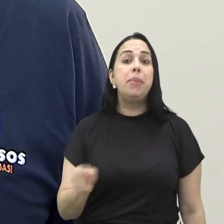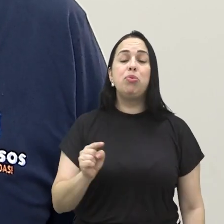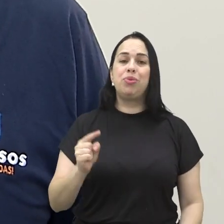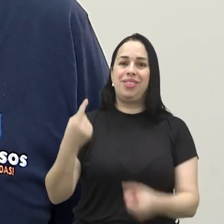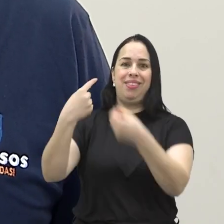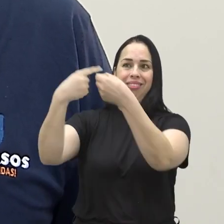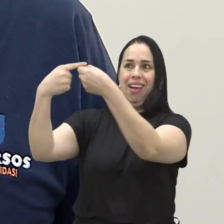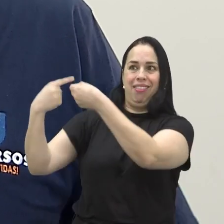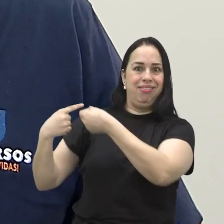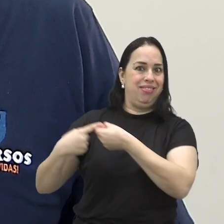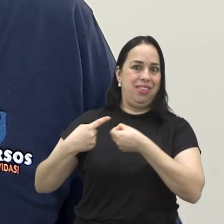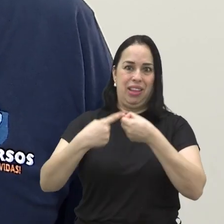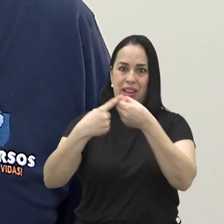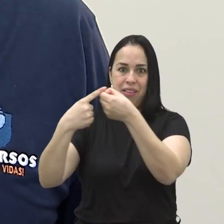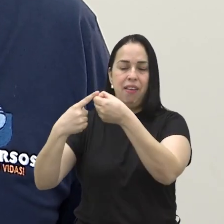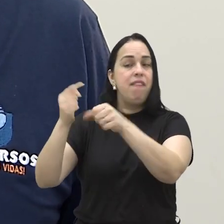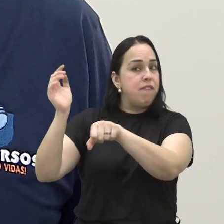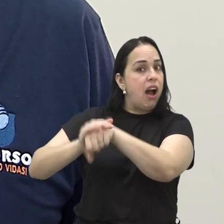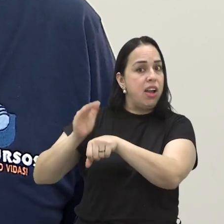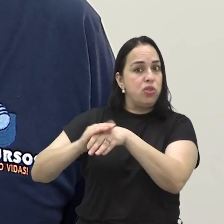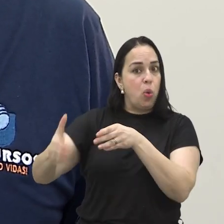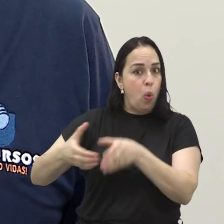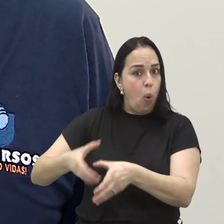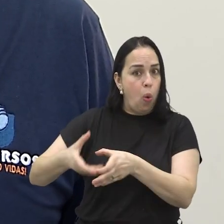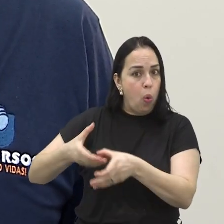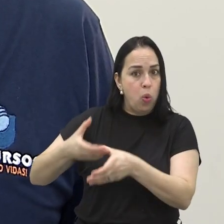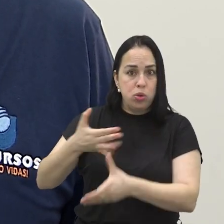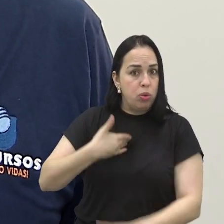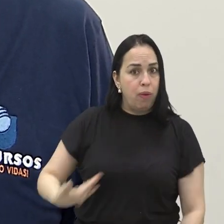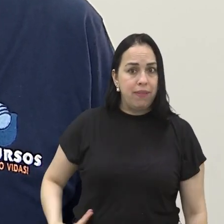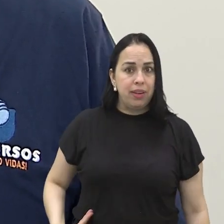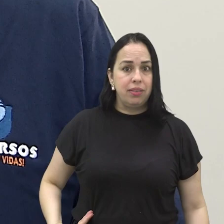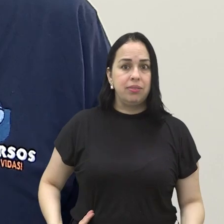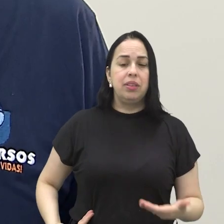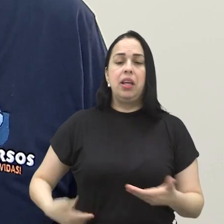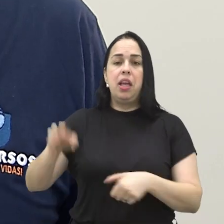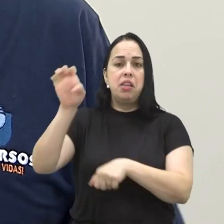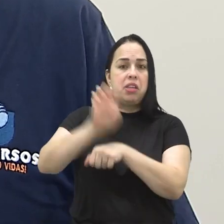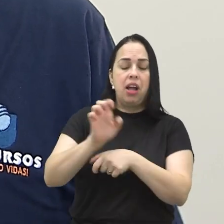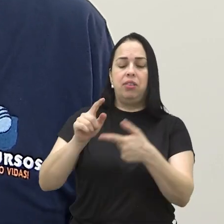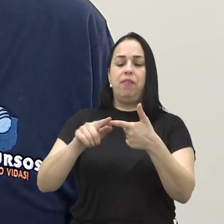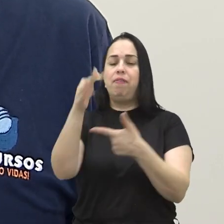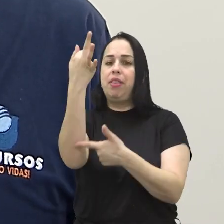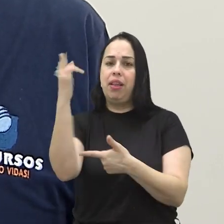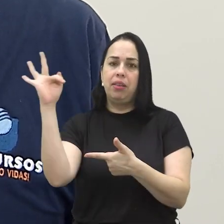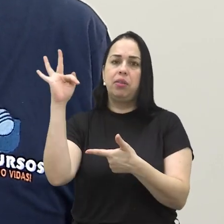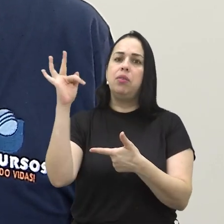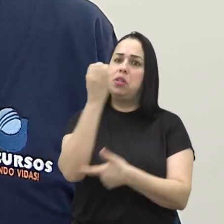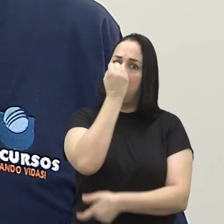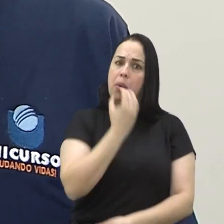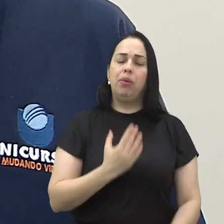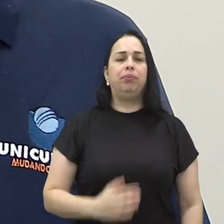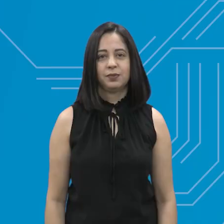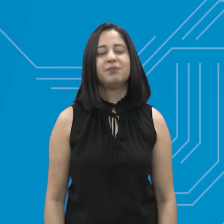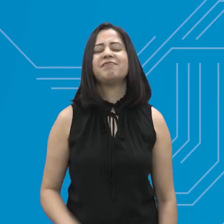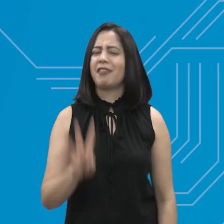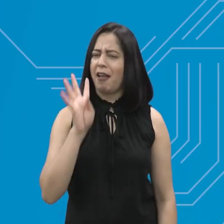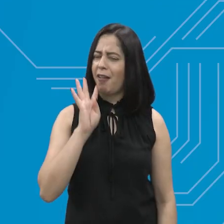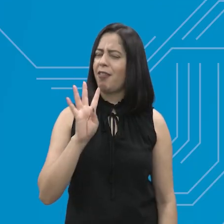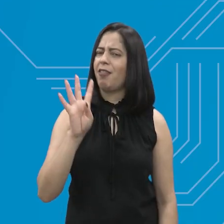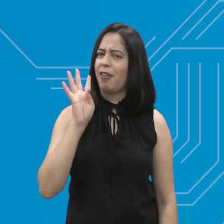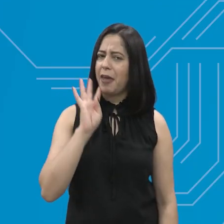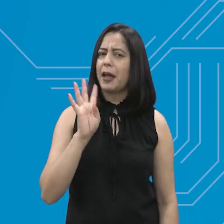5.000 municípios, né? Todos os municípios realizam praticamente concursos públicos, né? Estados, federação, então vai ser muito bom.